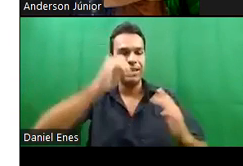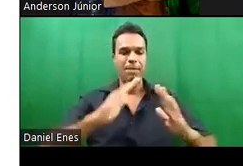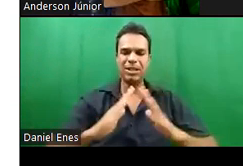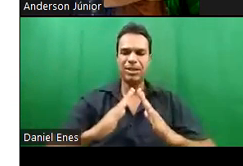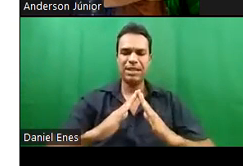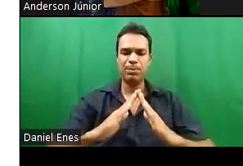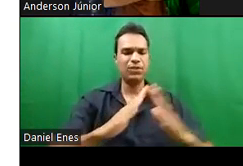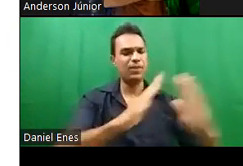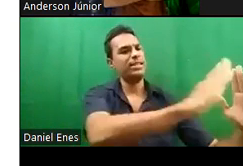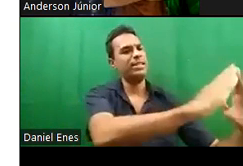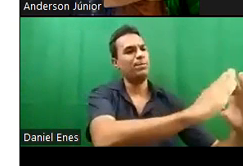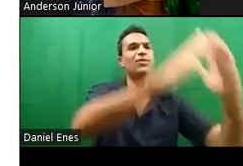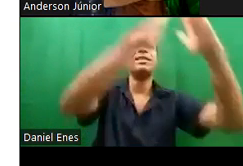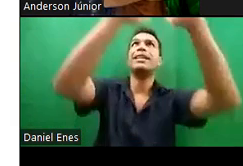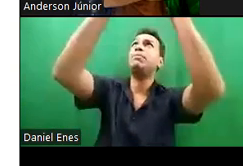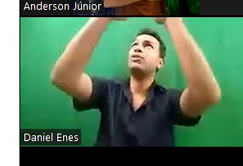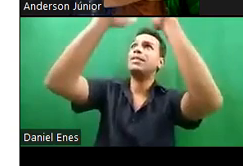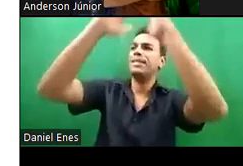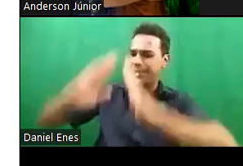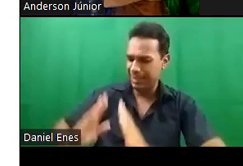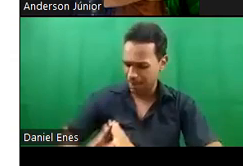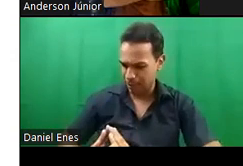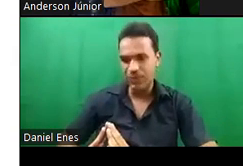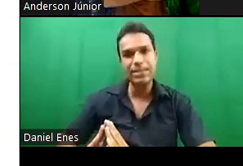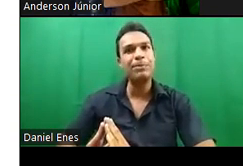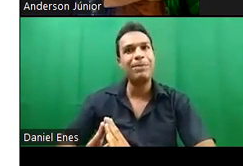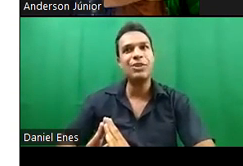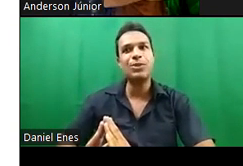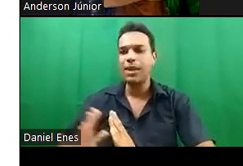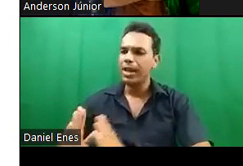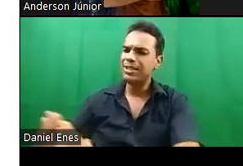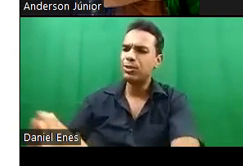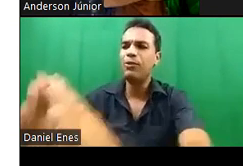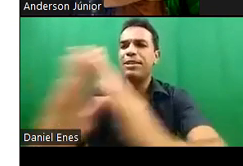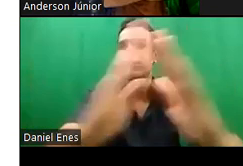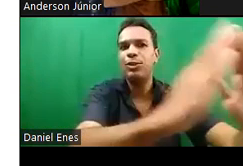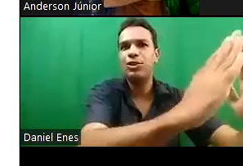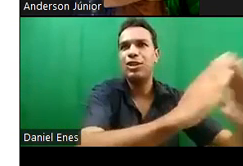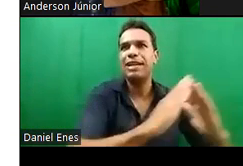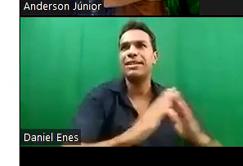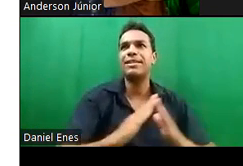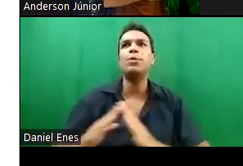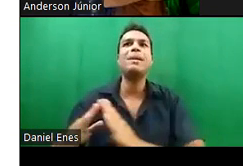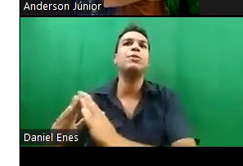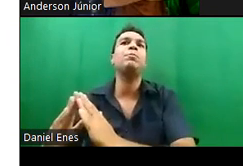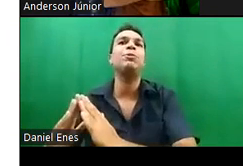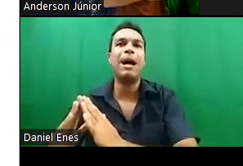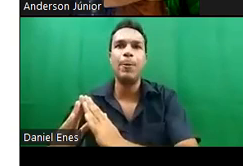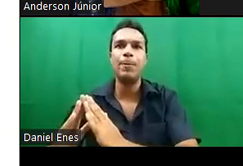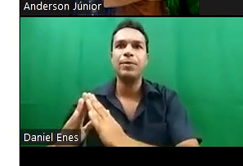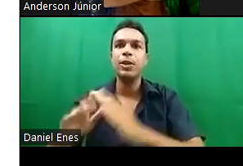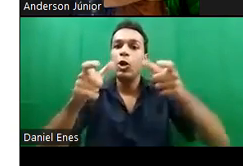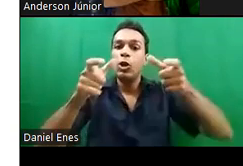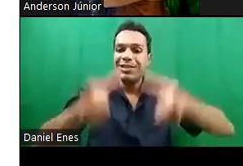daqui. Mas o caso eu posso fazer aqui, eu posso fazer aqui, posso fazer lá em cima, posso fazer lá embaixo. E se eu estou fazendo um monte de casa assim, eu estou passando para o